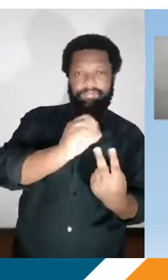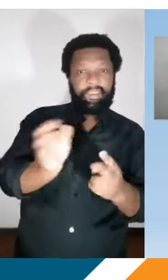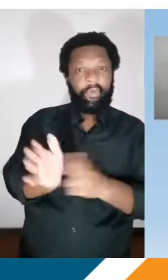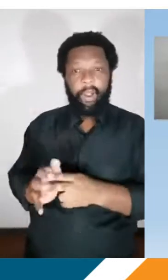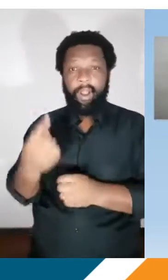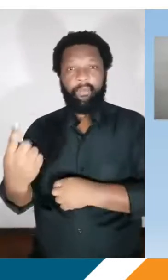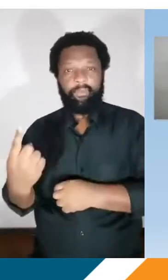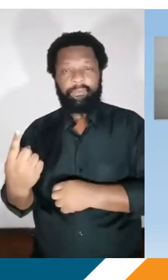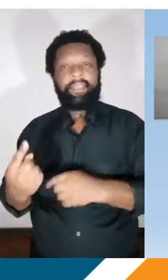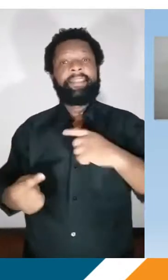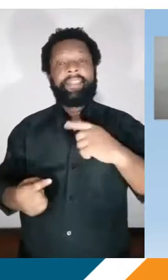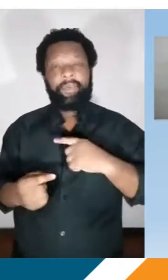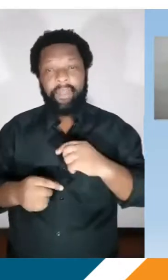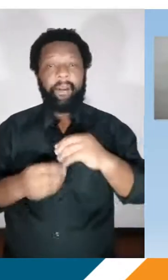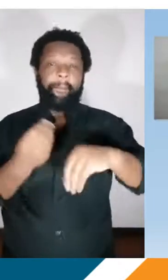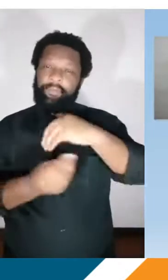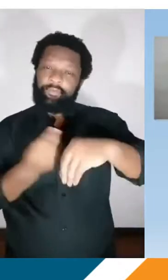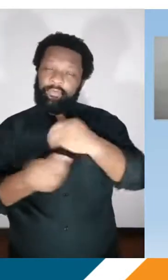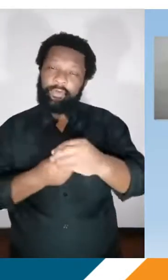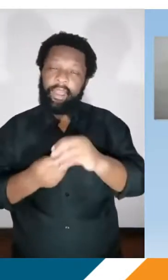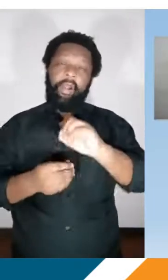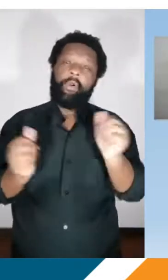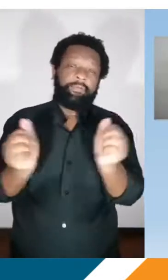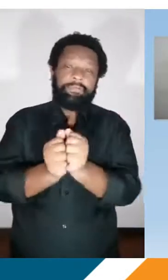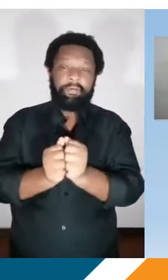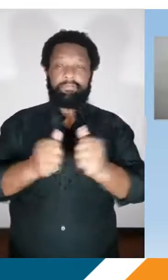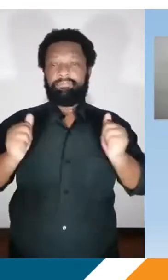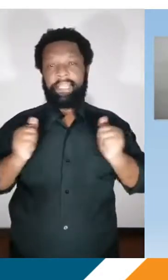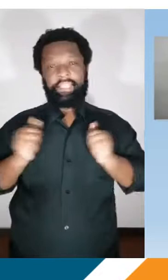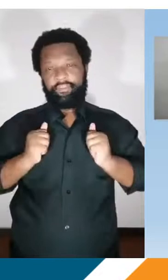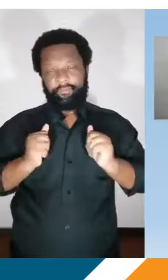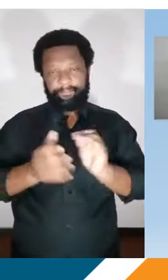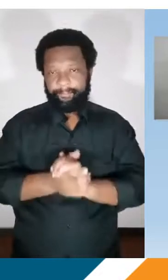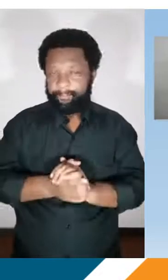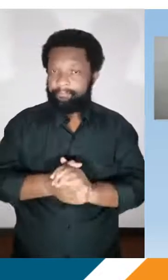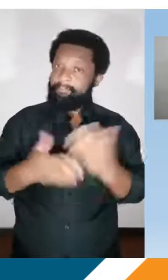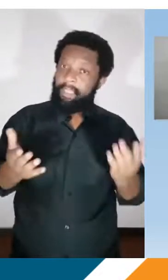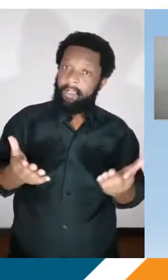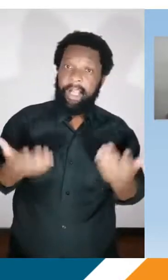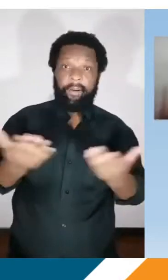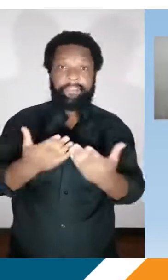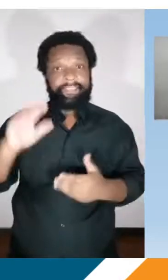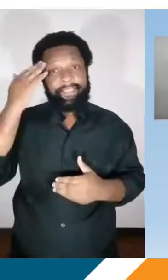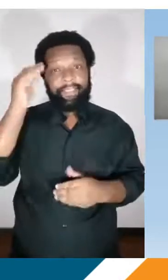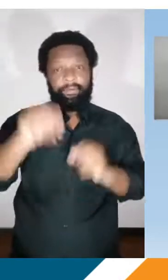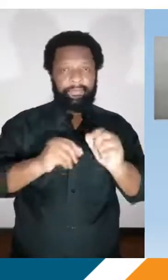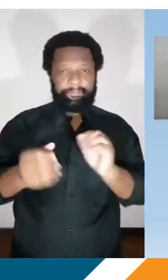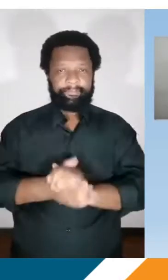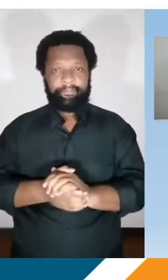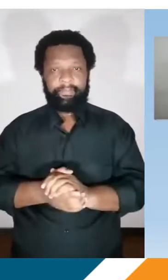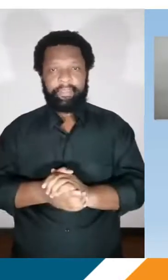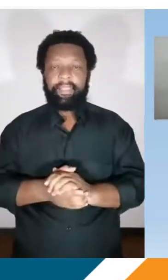vai dar 1. Então, eu vou gerar uma mistura racêmica, ou um composto opticamente inativo. Tá? Então, aqui, só para vocês terem em mente